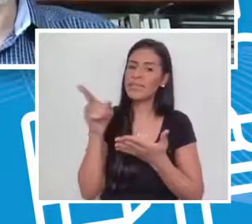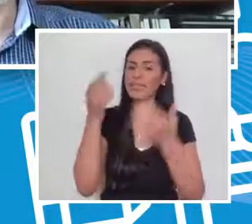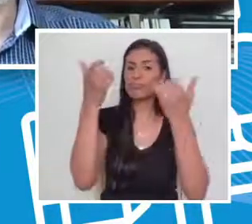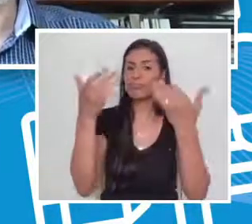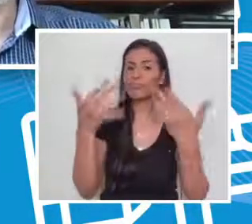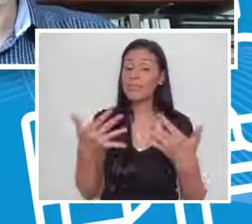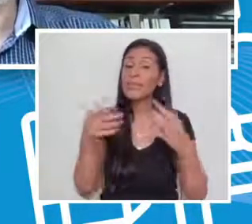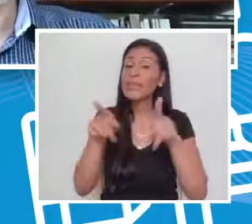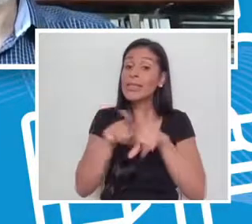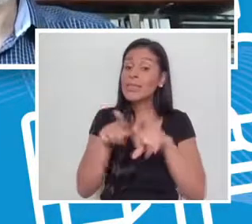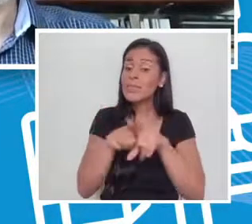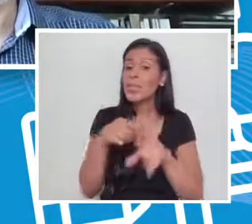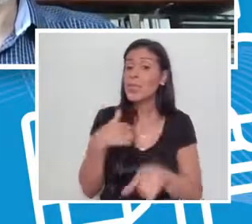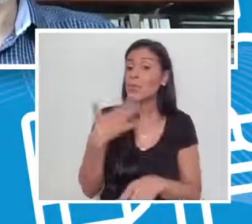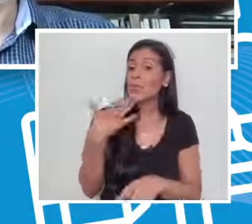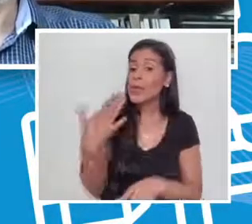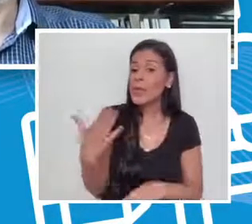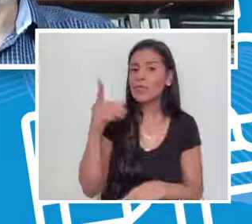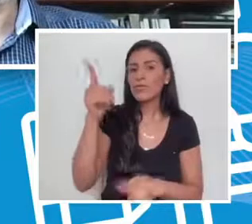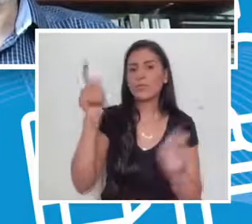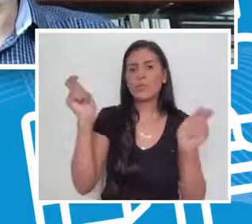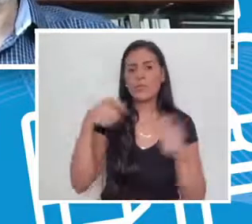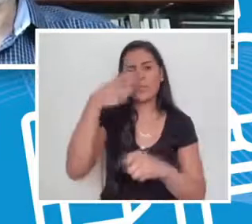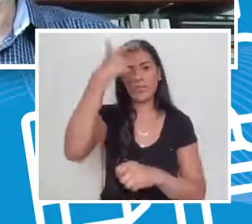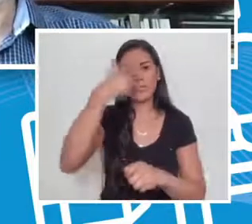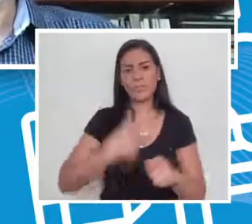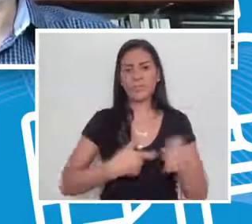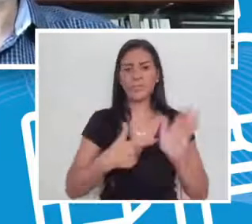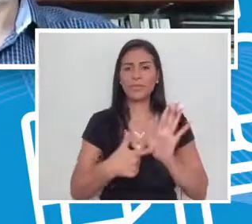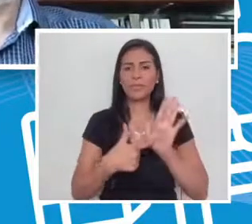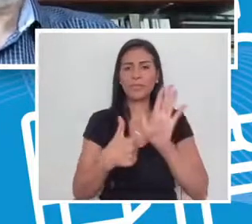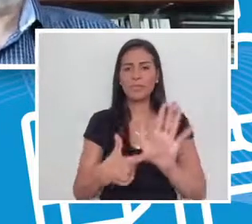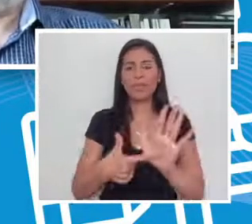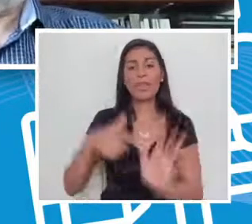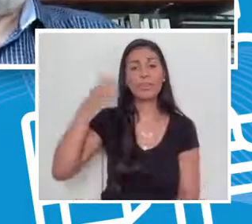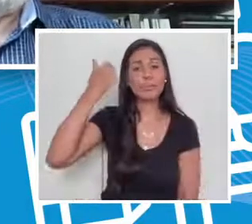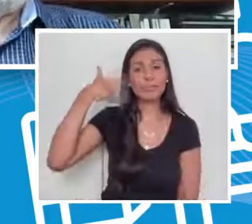você se apresentar com a sua autodescrição.